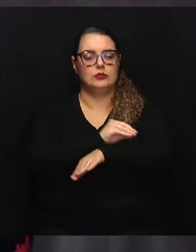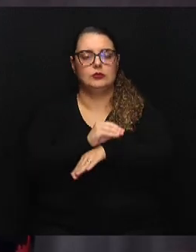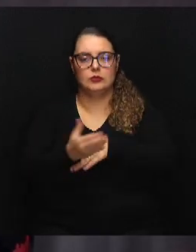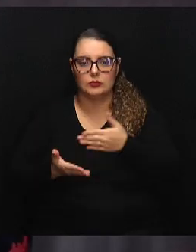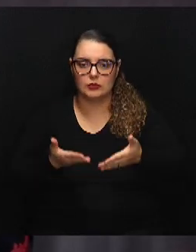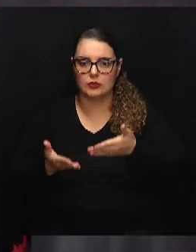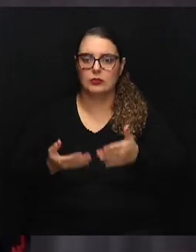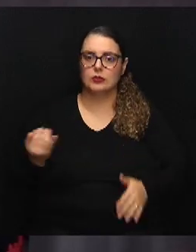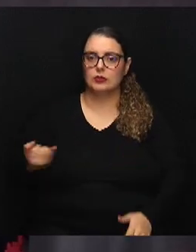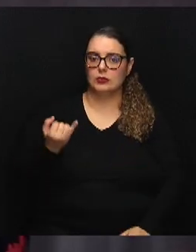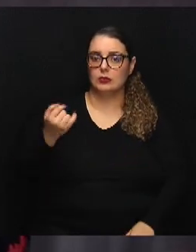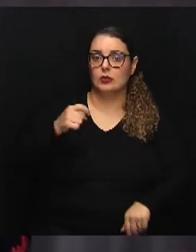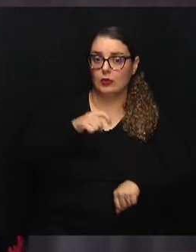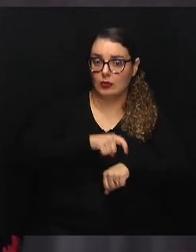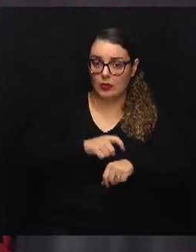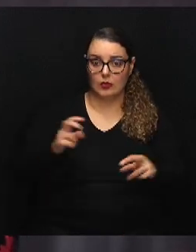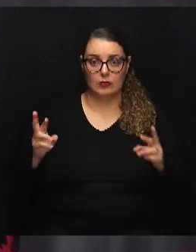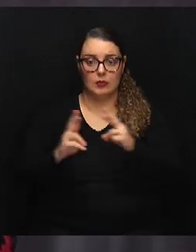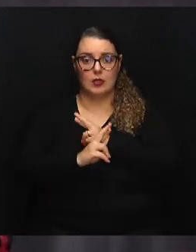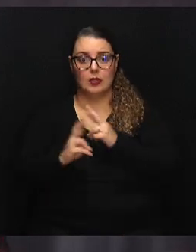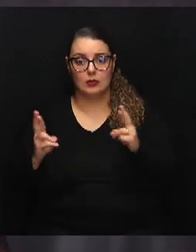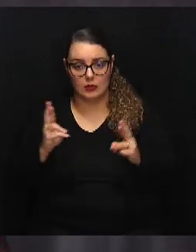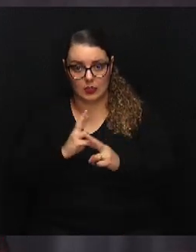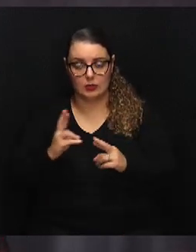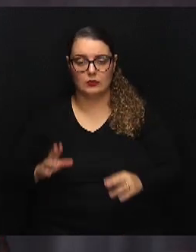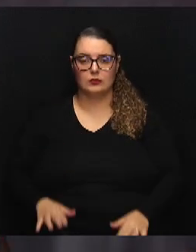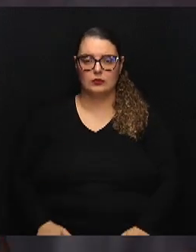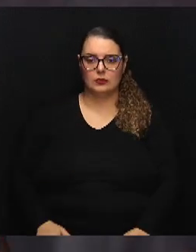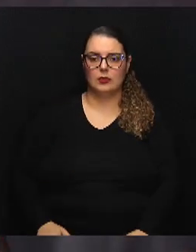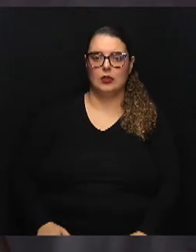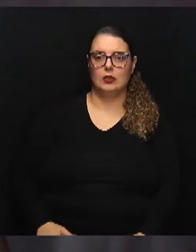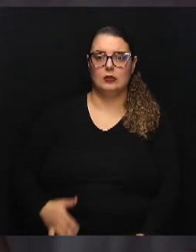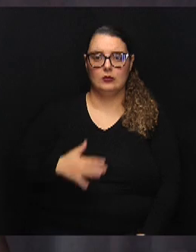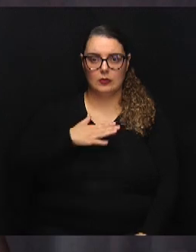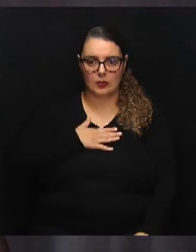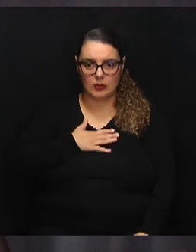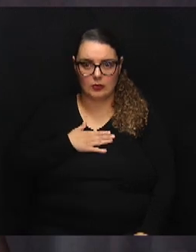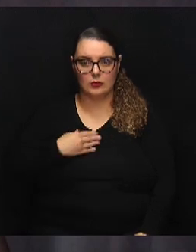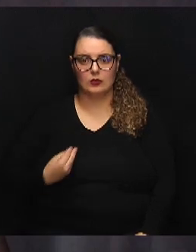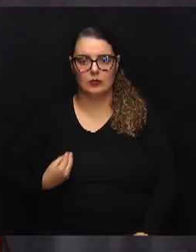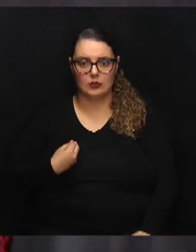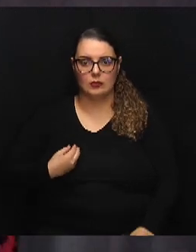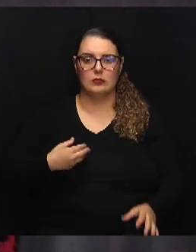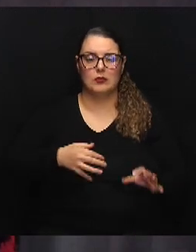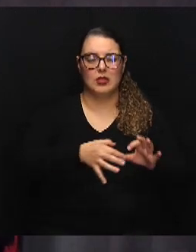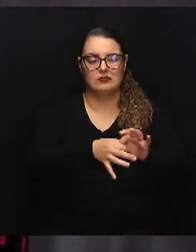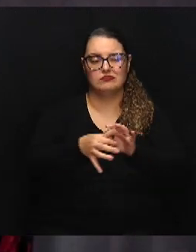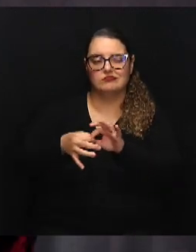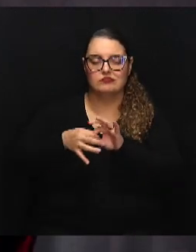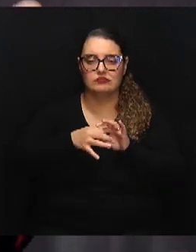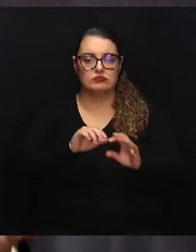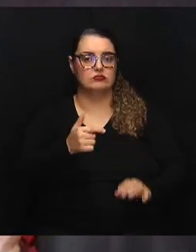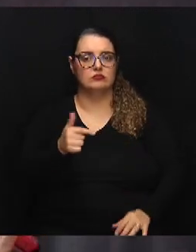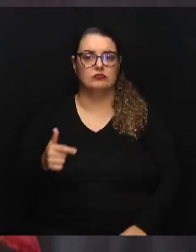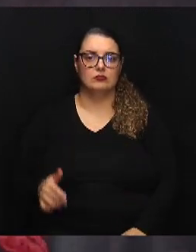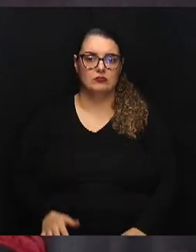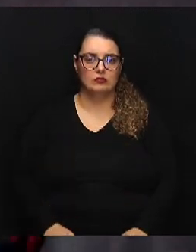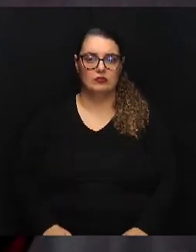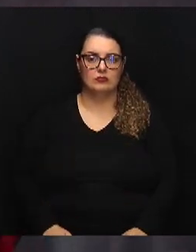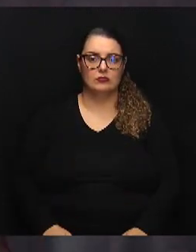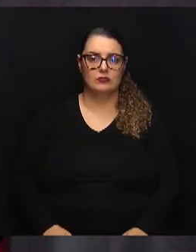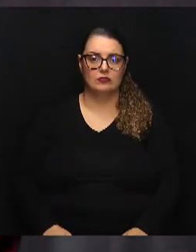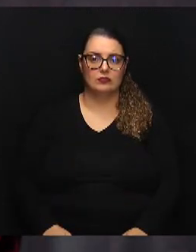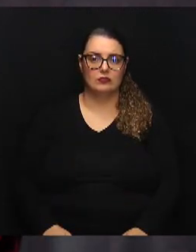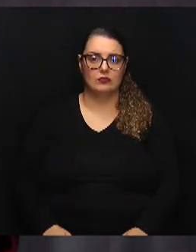é importante o tempo para se relacionar. Então, para mim, é como se eu estivesse vivendo uma coisa meio cíclica, mas ela não tem muito